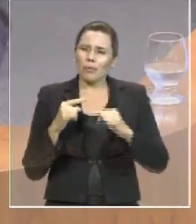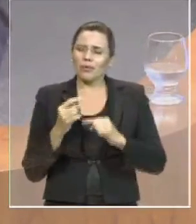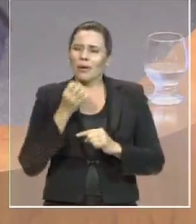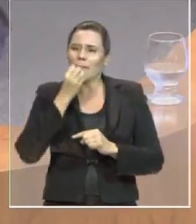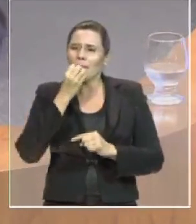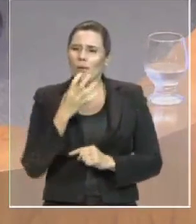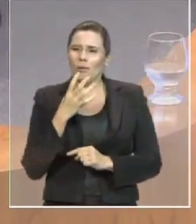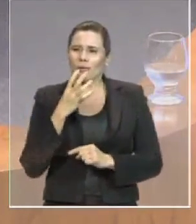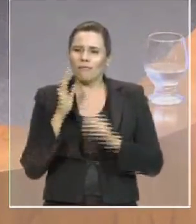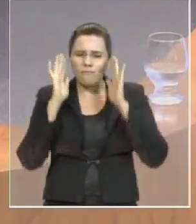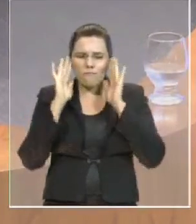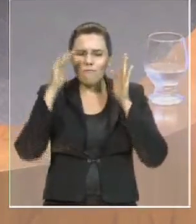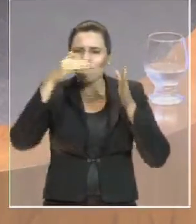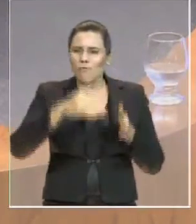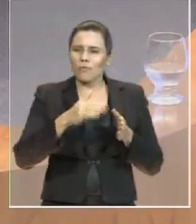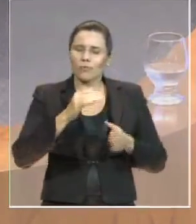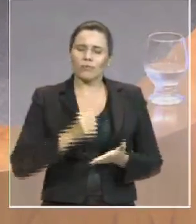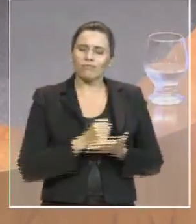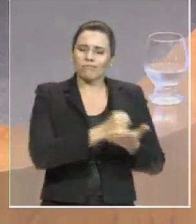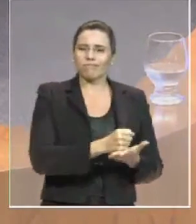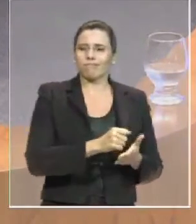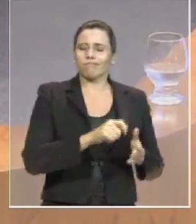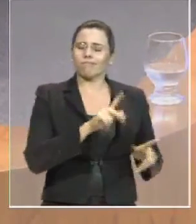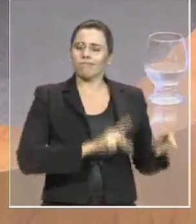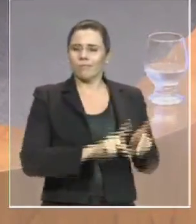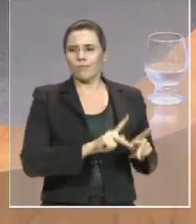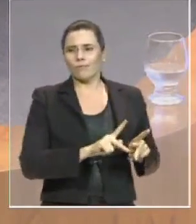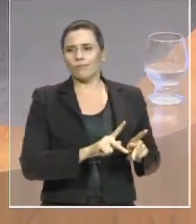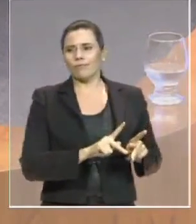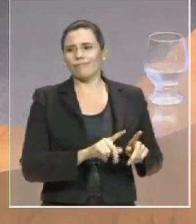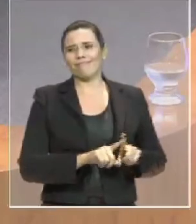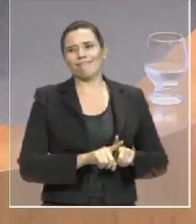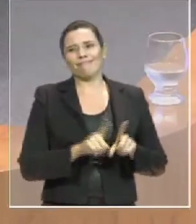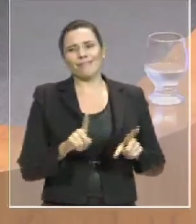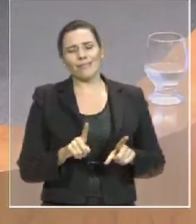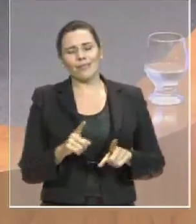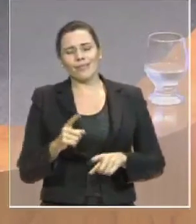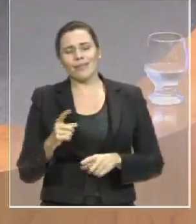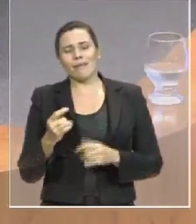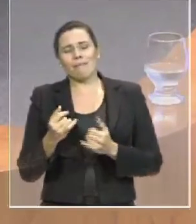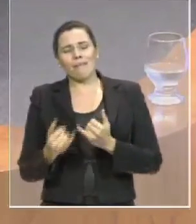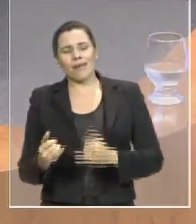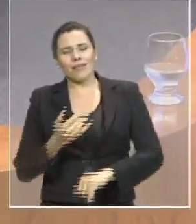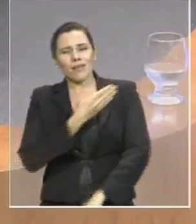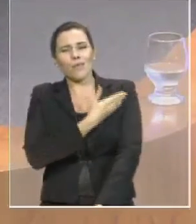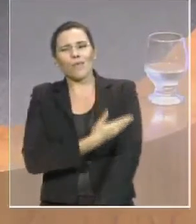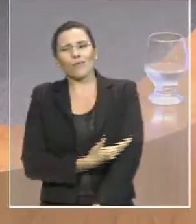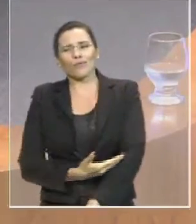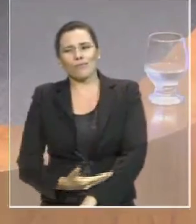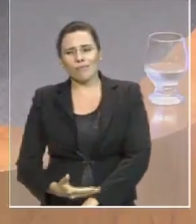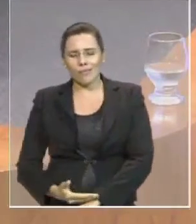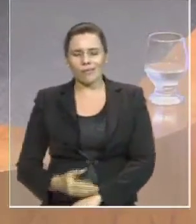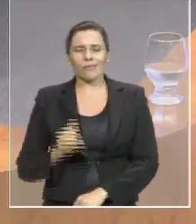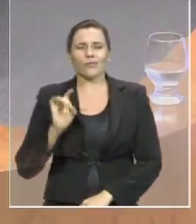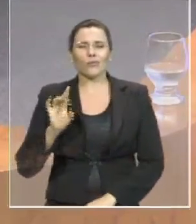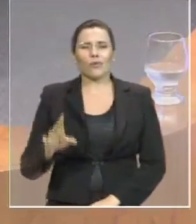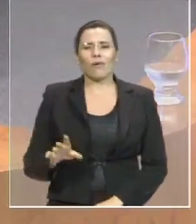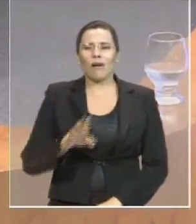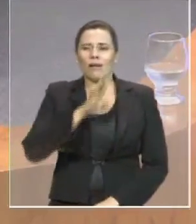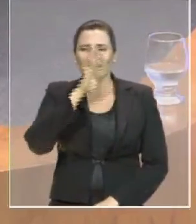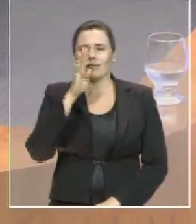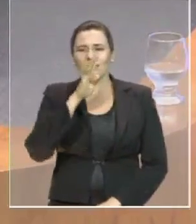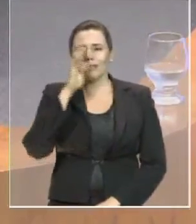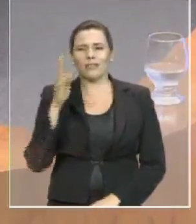após dia a política redrótica sendo explanada aqui nesta tribuna. A mentira é aquelas